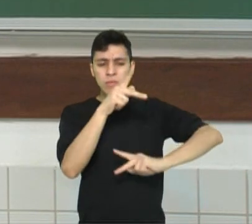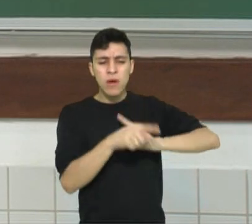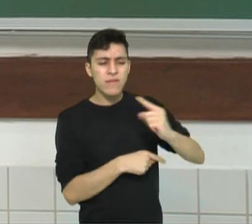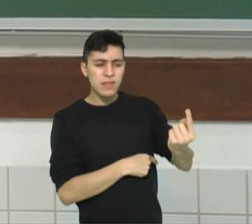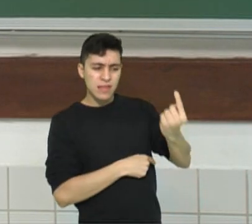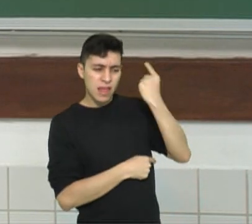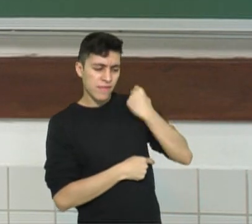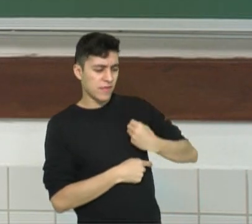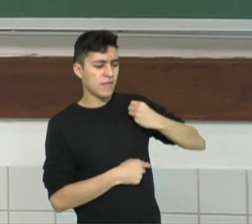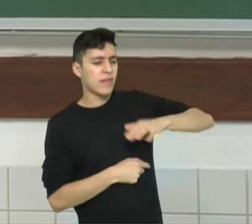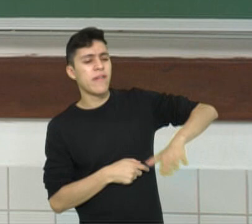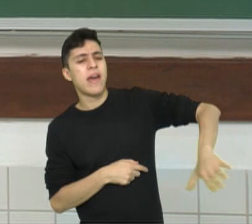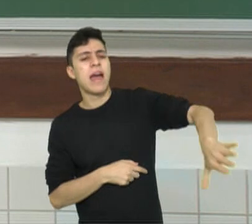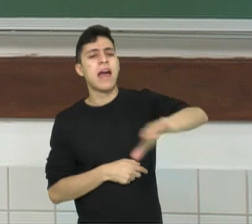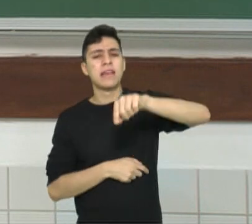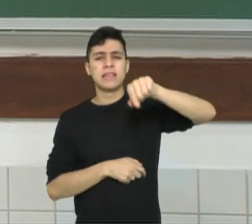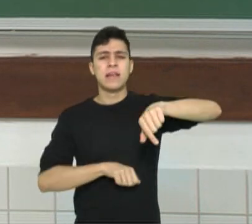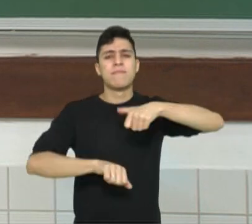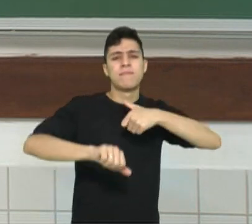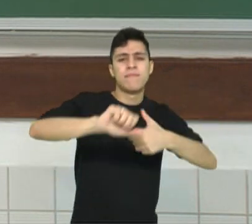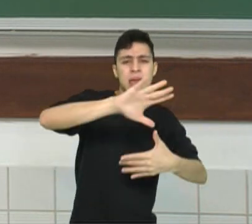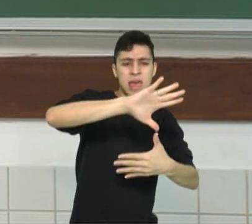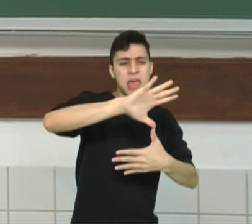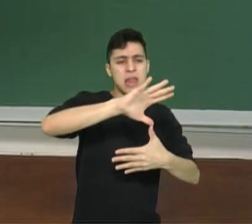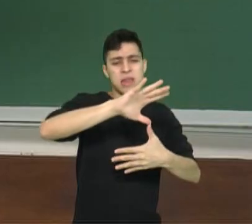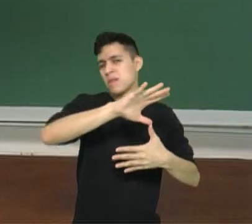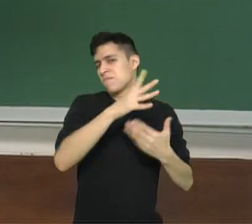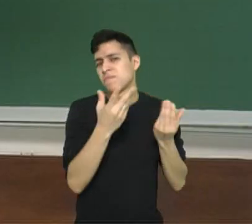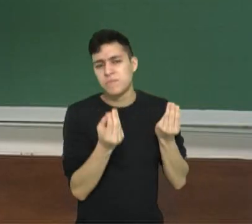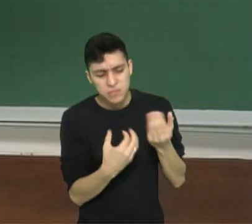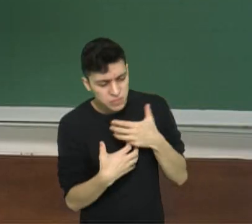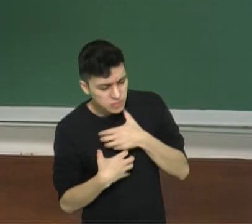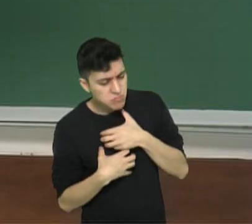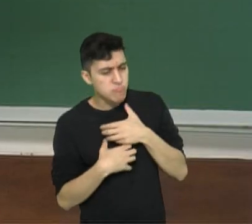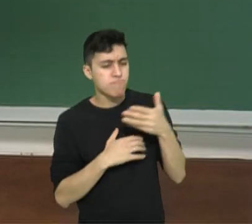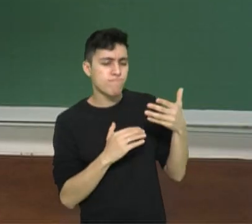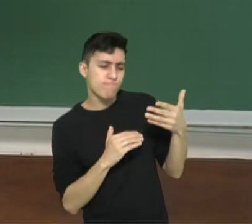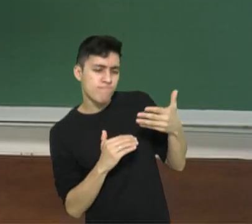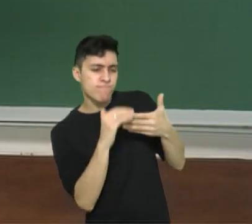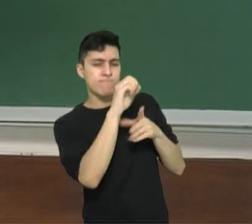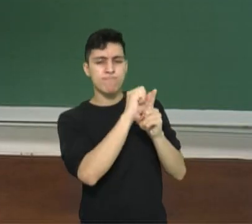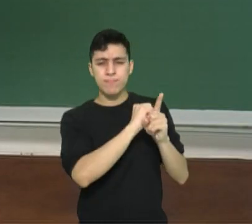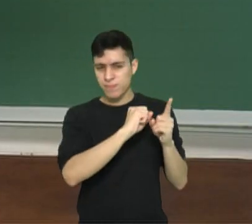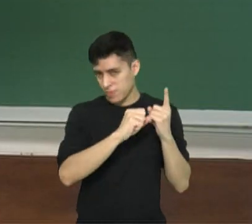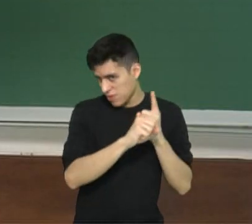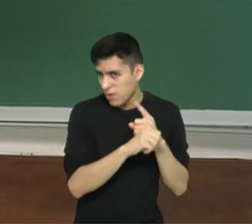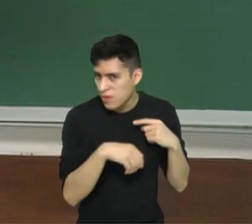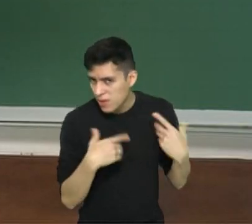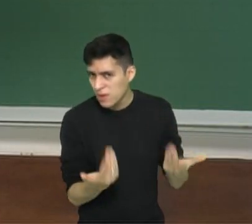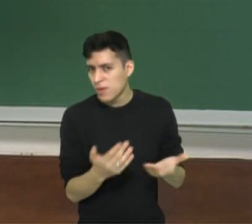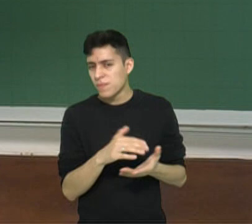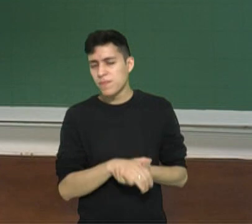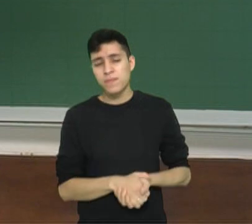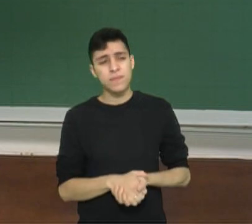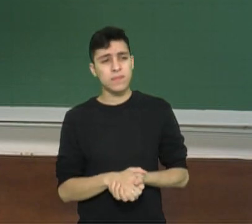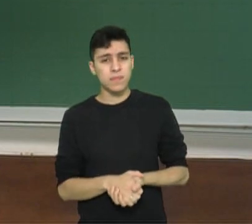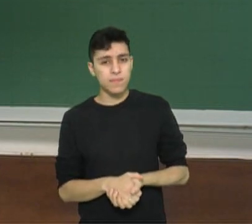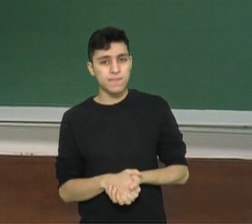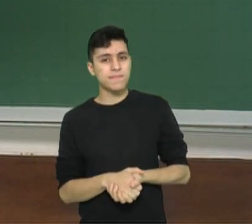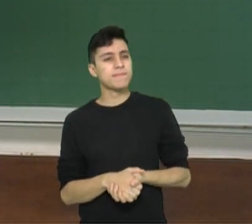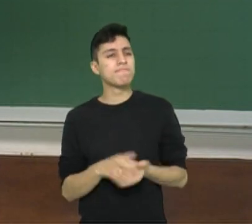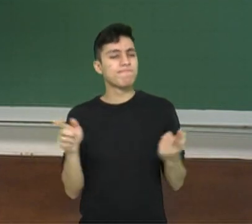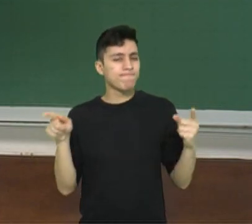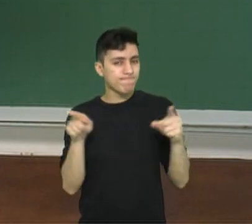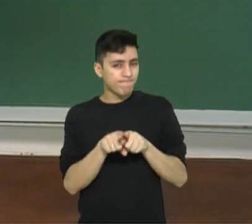povos viviam aqui, como eles se organizavam, como era a hierarquia social deles, né? E a gente